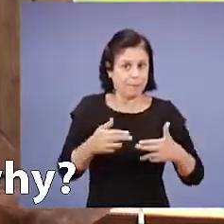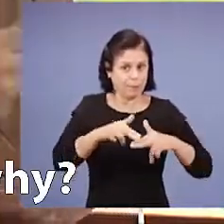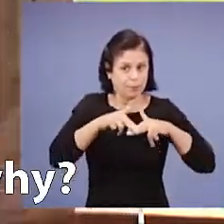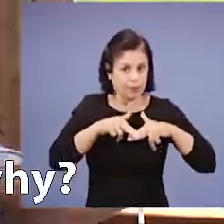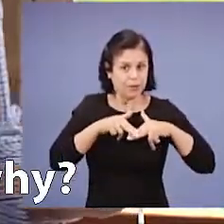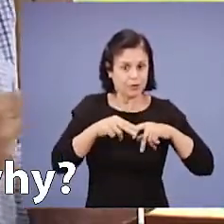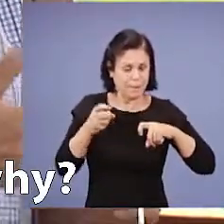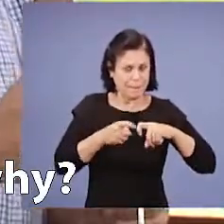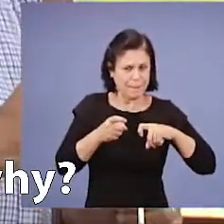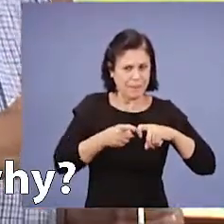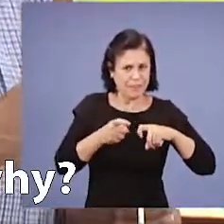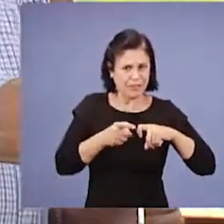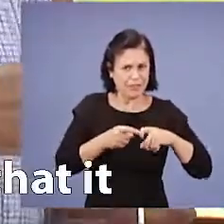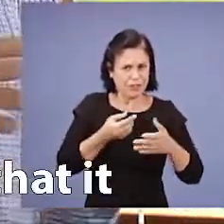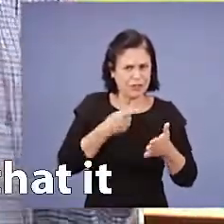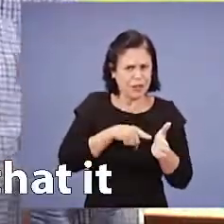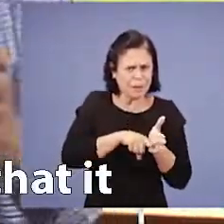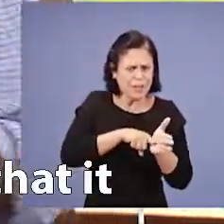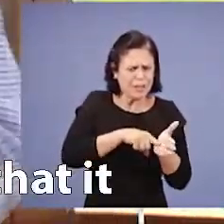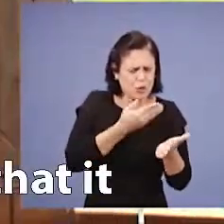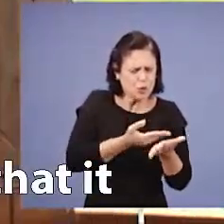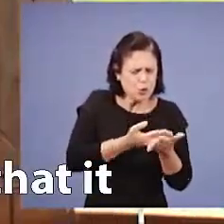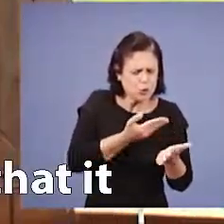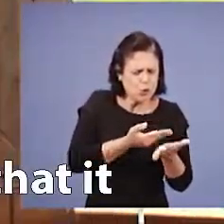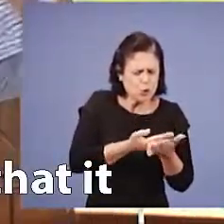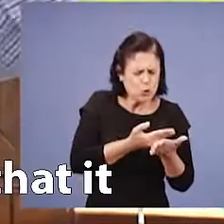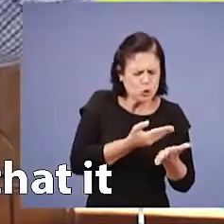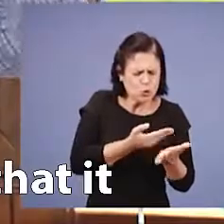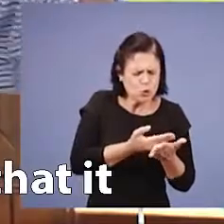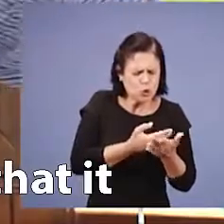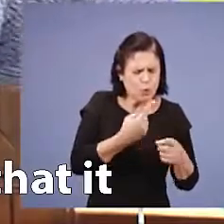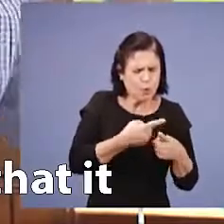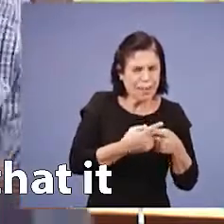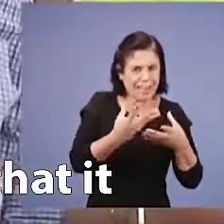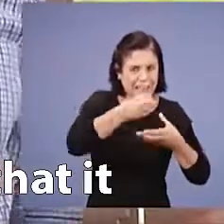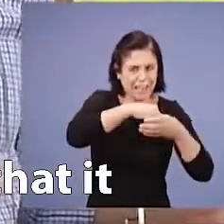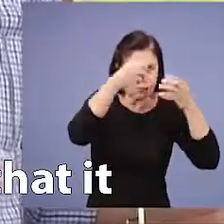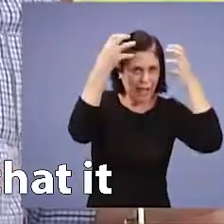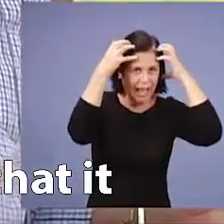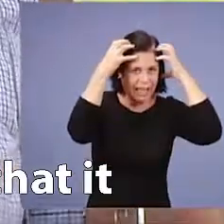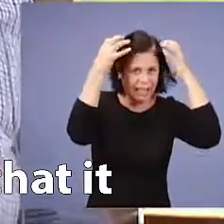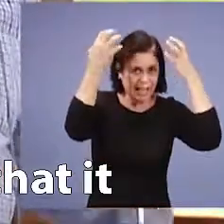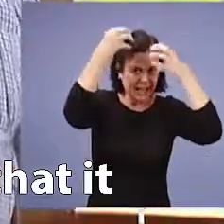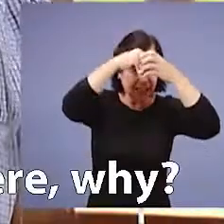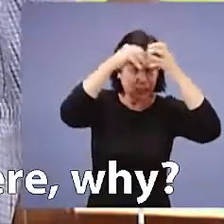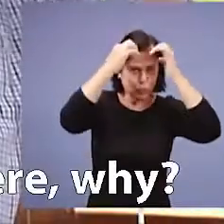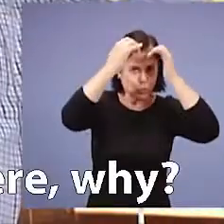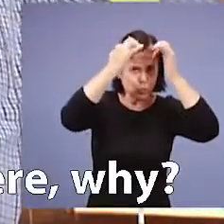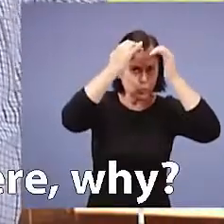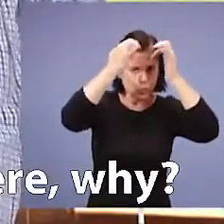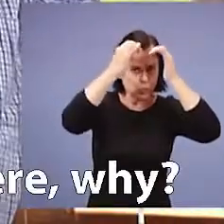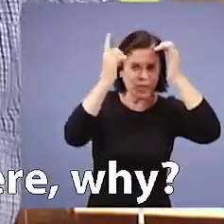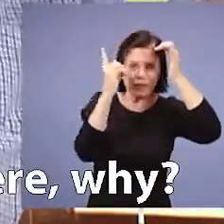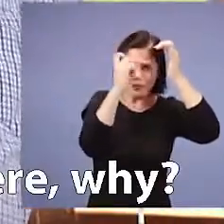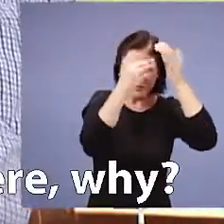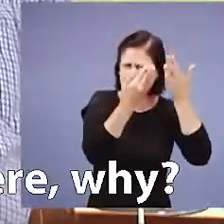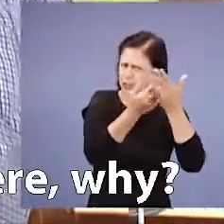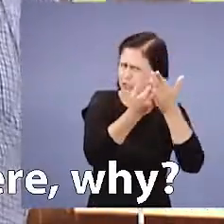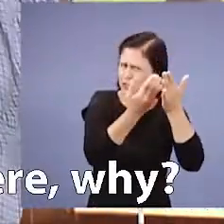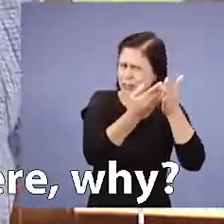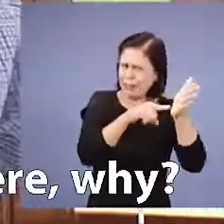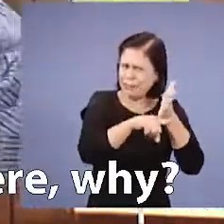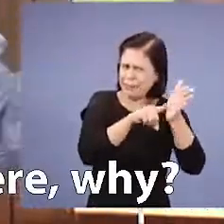e não consegue porque ela tem um cérebro complicadíssimo que nela não sabe ainda